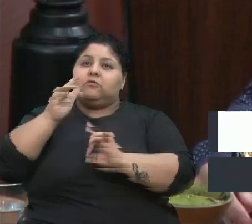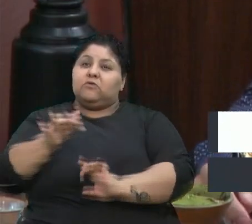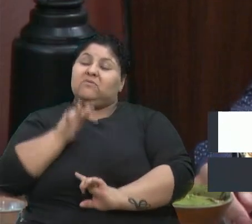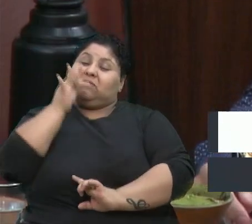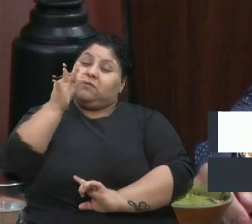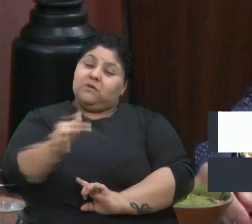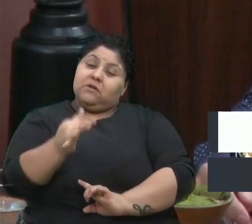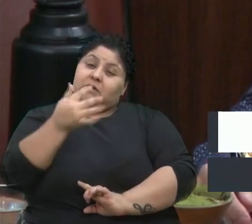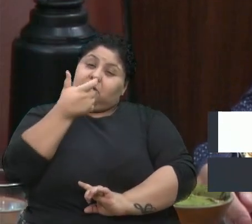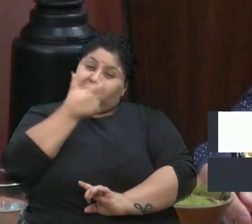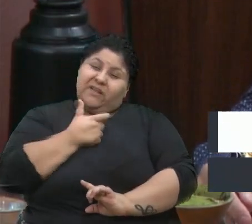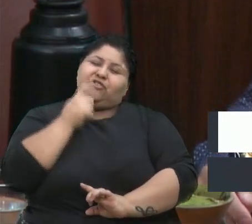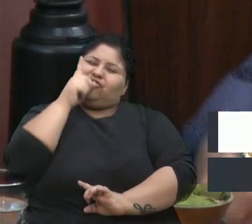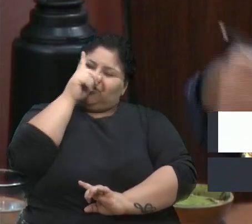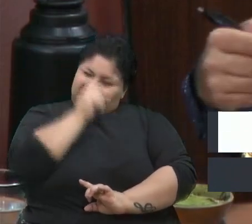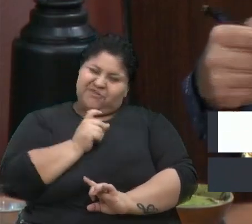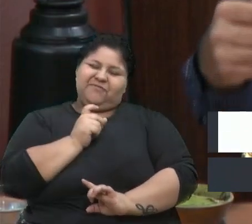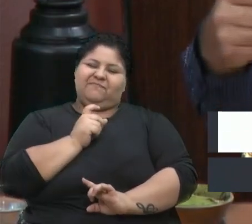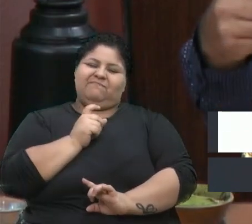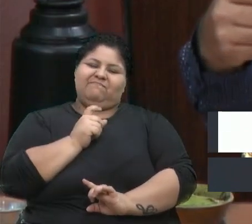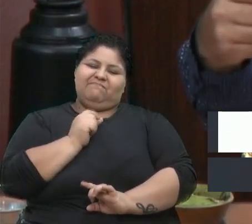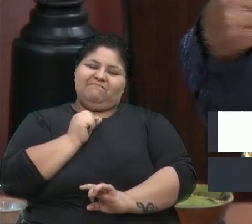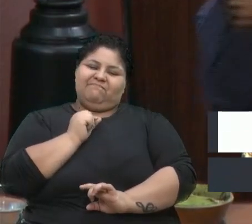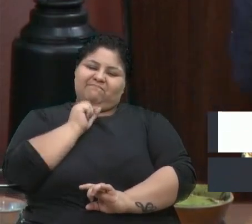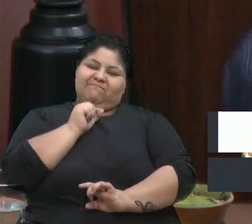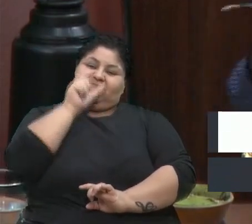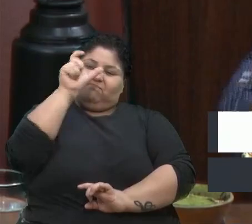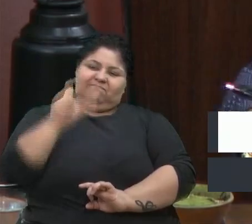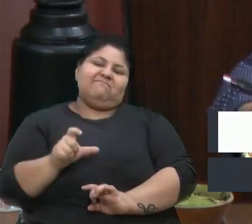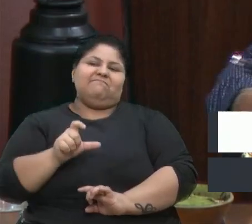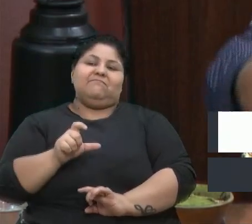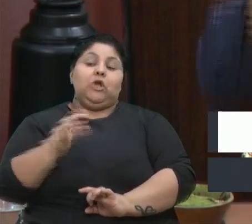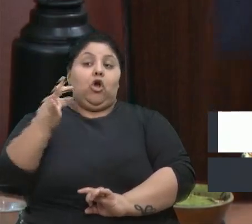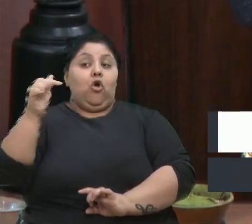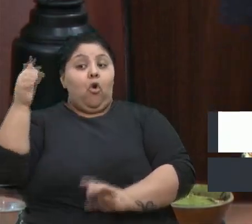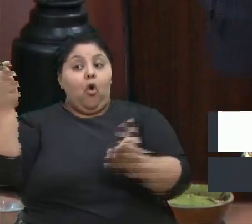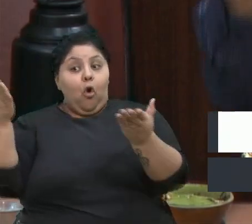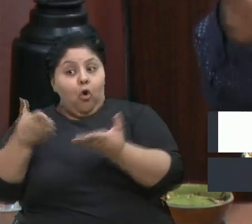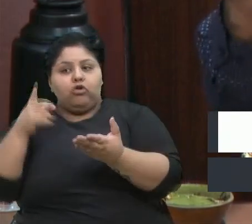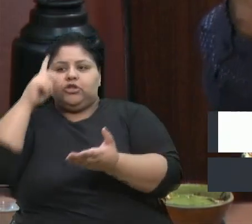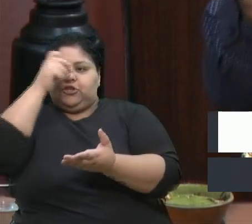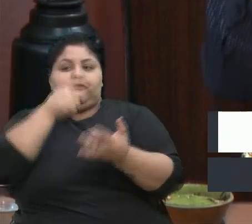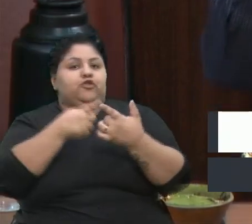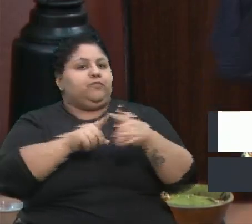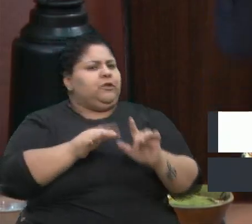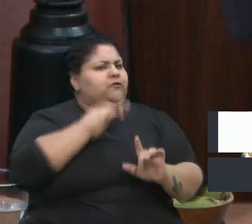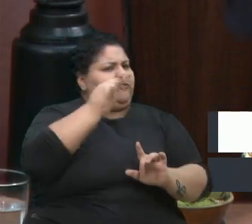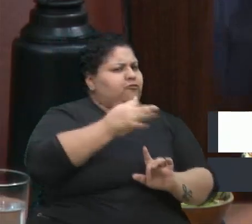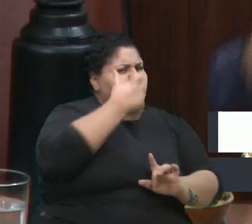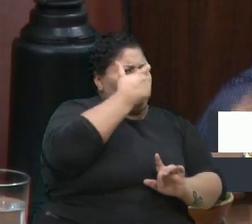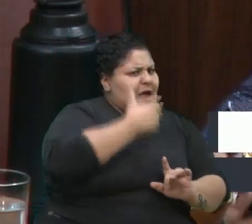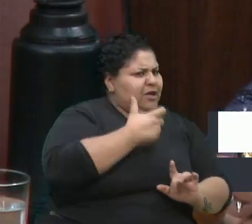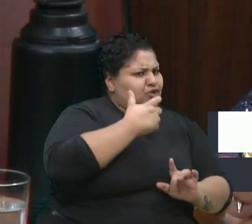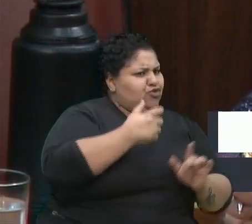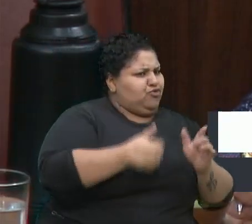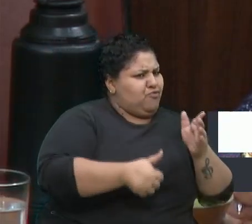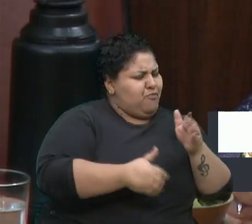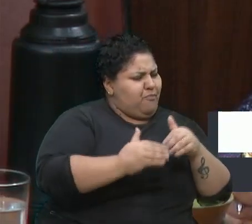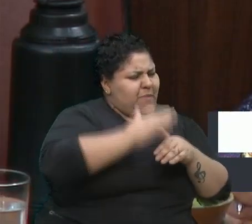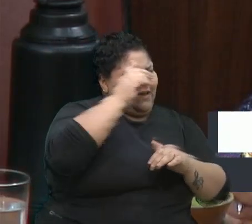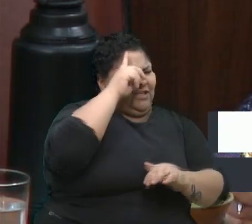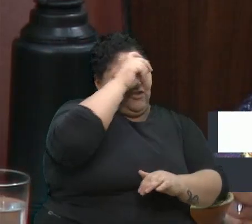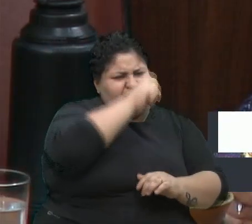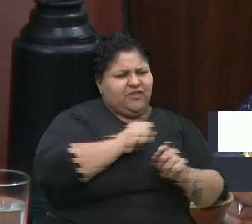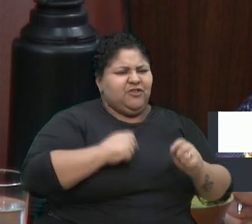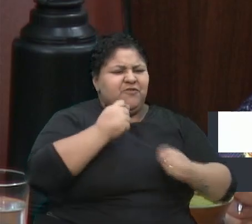ser bastante difícil para quem... O presente já é difícil, mas o futuro parece ainda ser mais difícil para quem está na